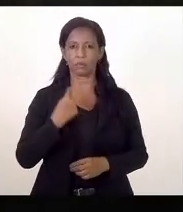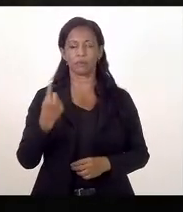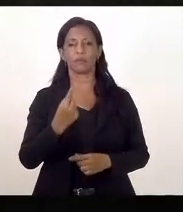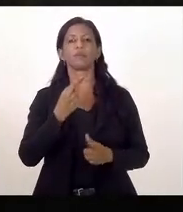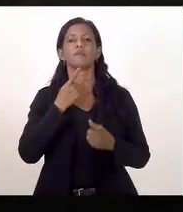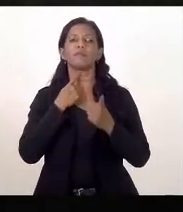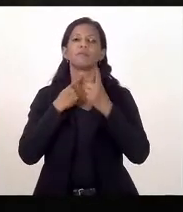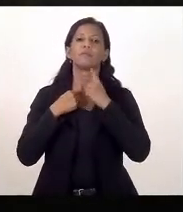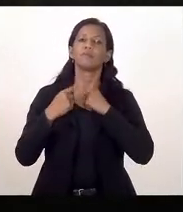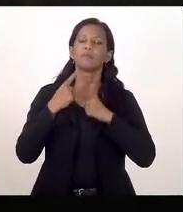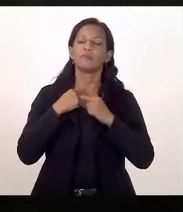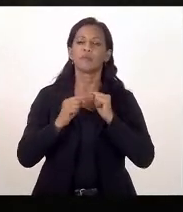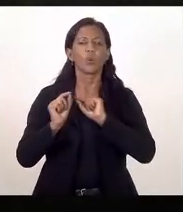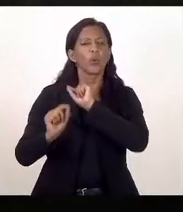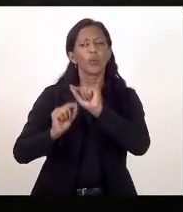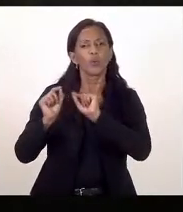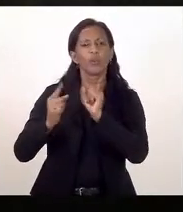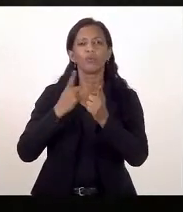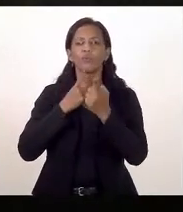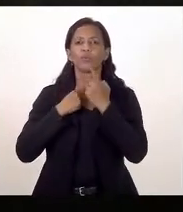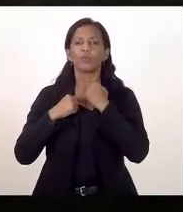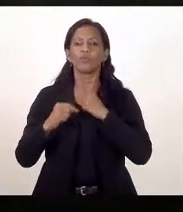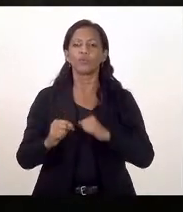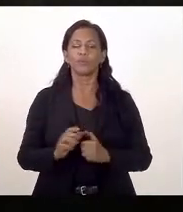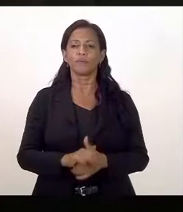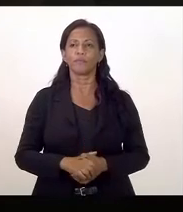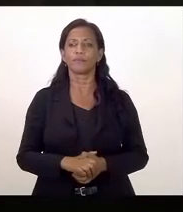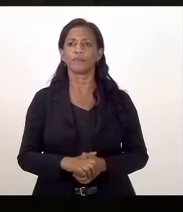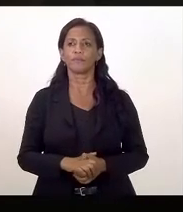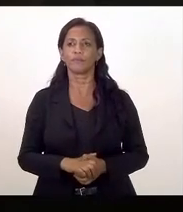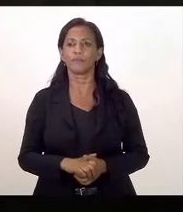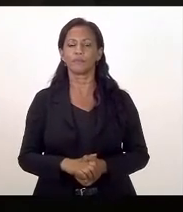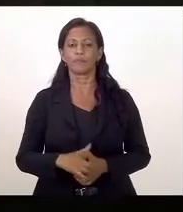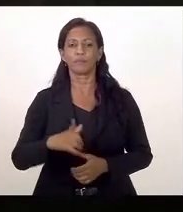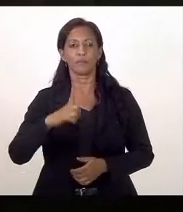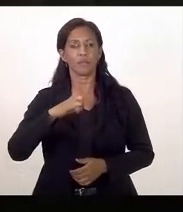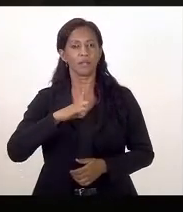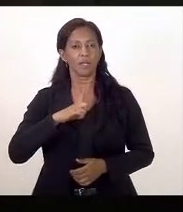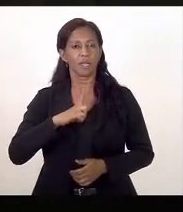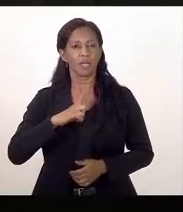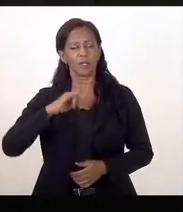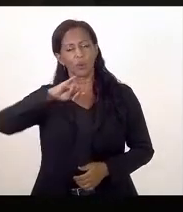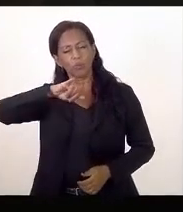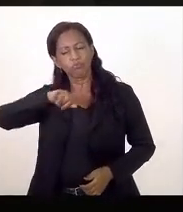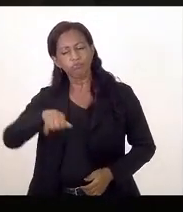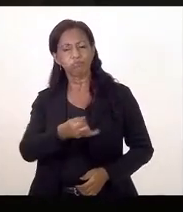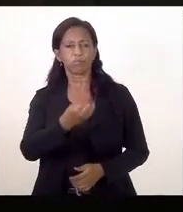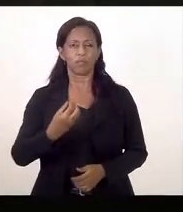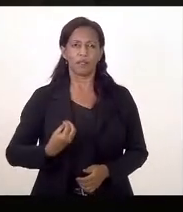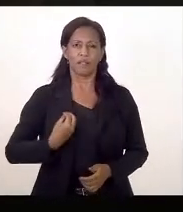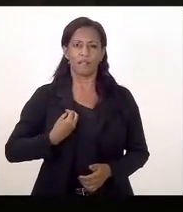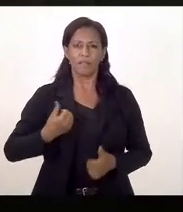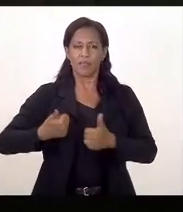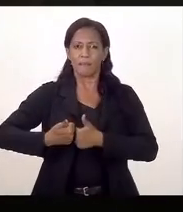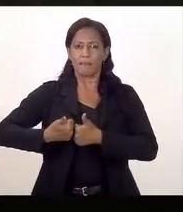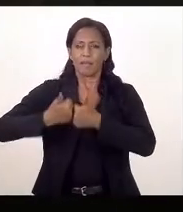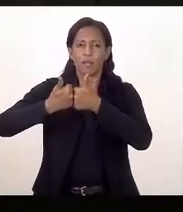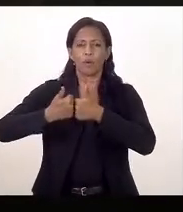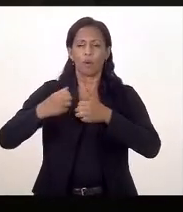O que nós desejamos é condição de vida melhor para todas e para todos.